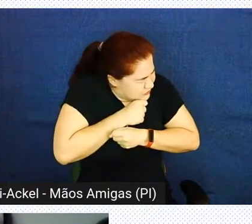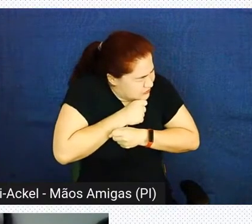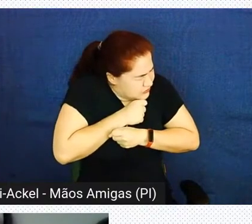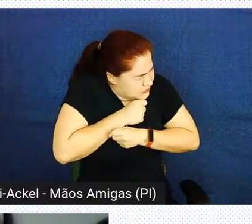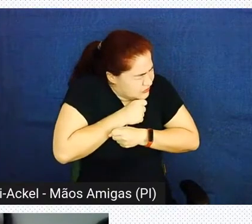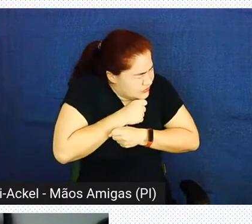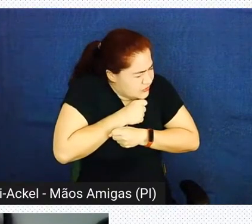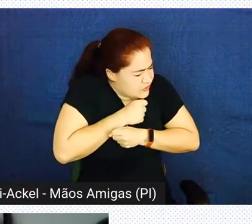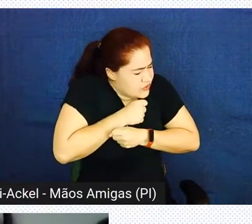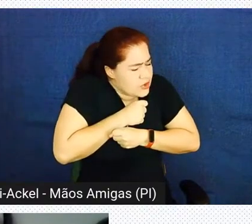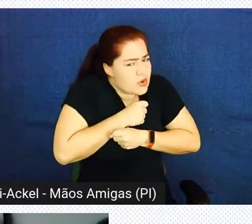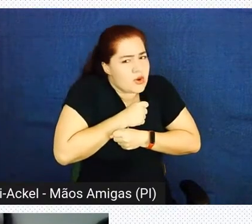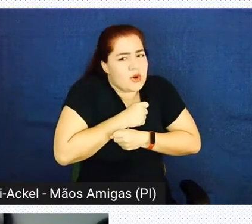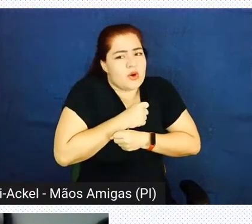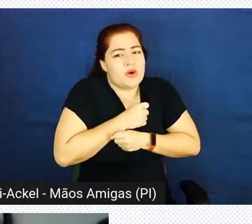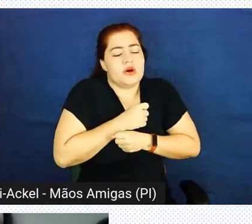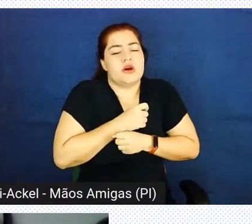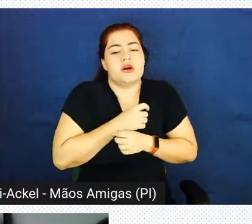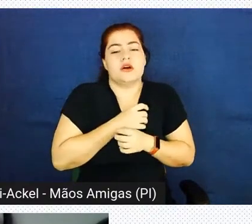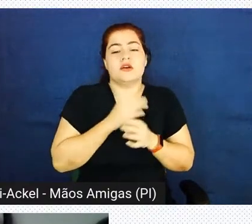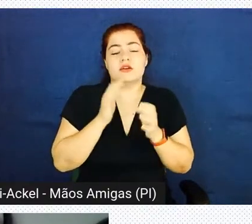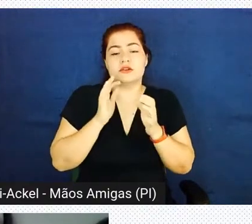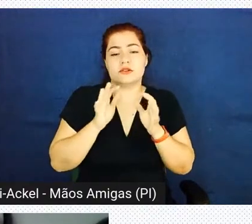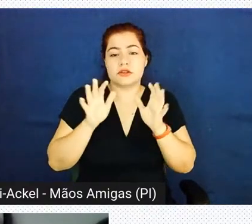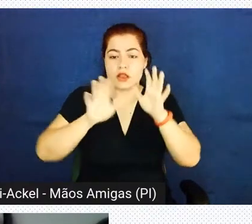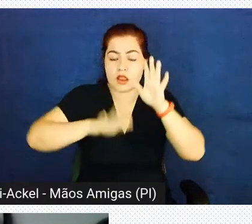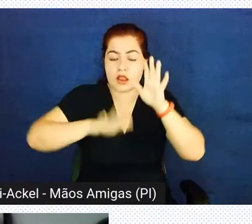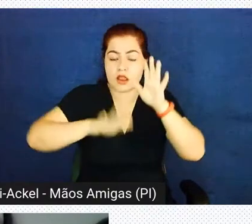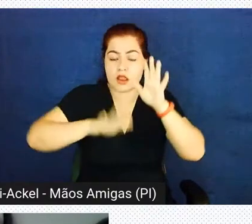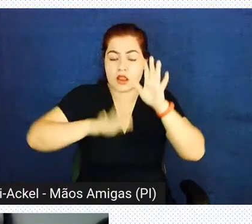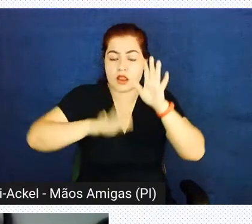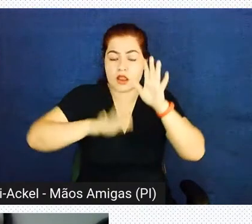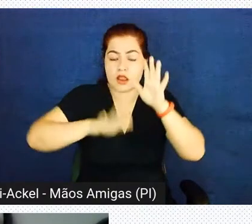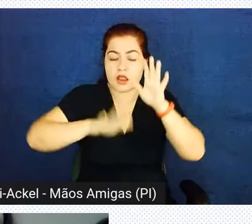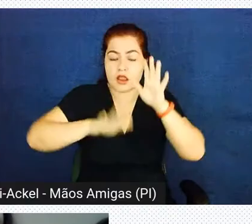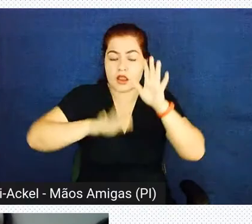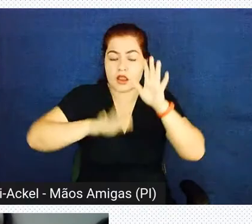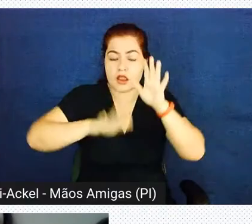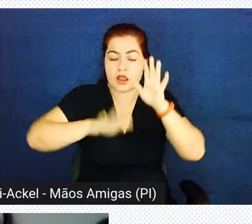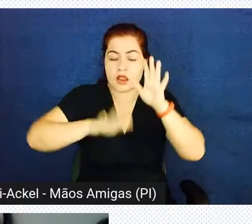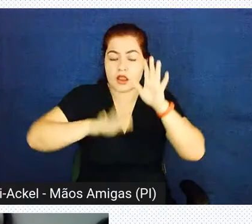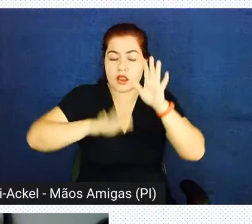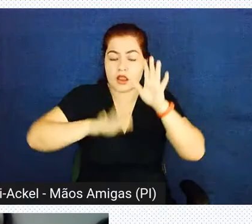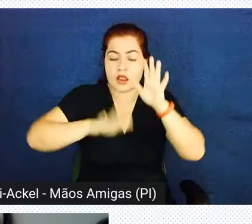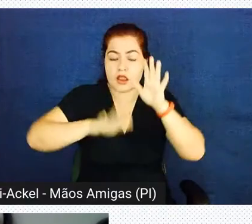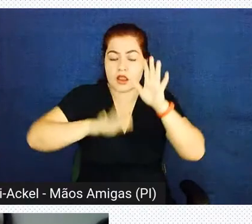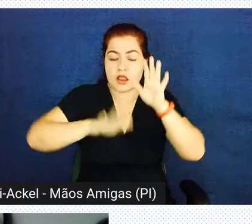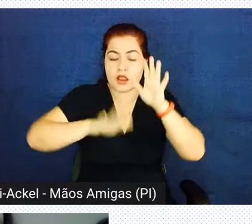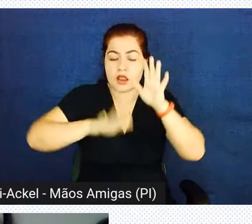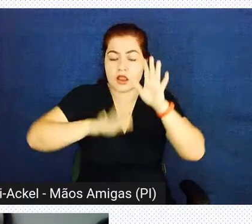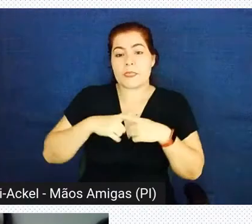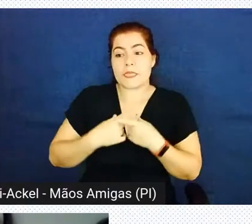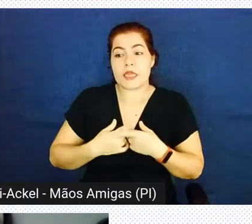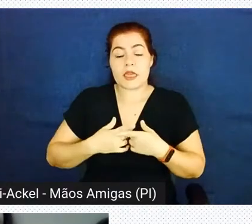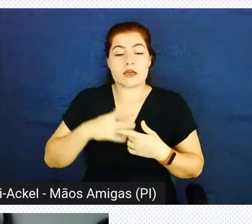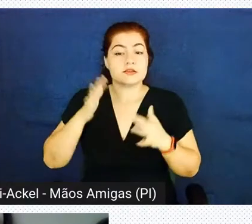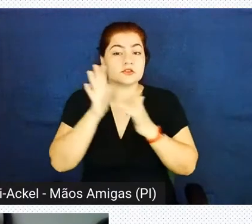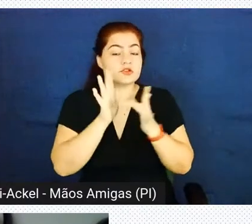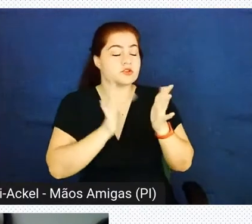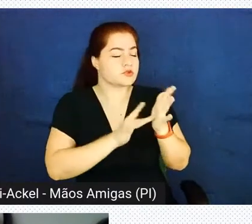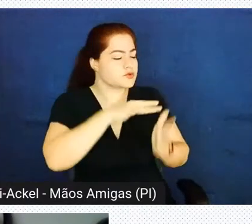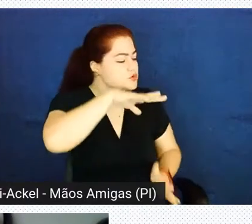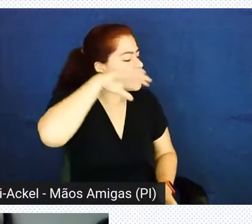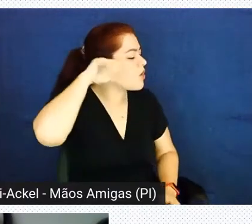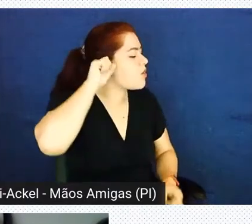E alguns que o conheciam também se sentiram assim. Só que escutando a informação, o que Jesus